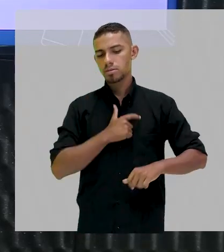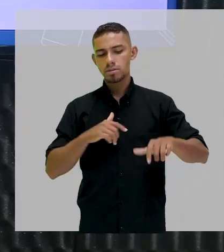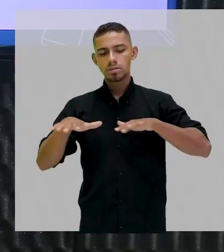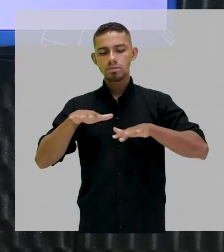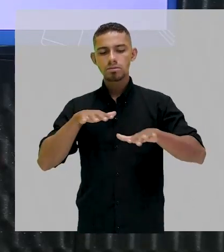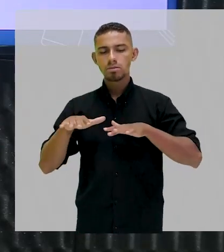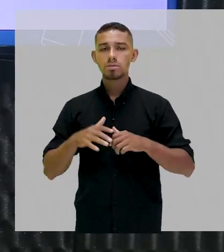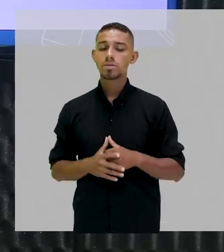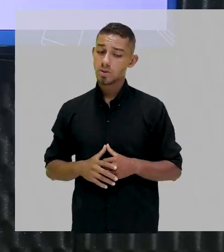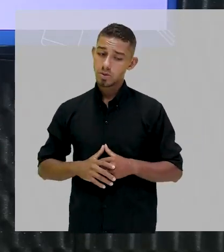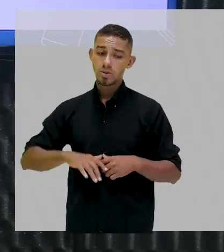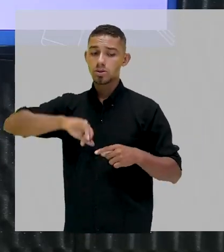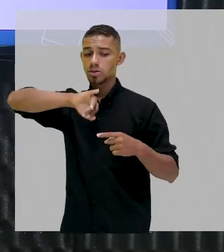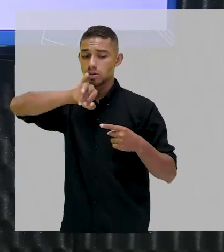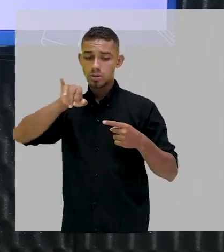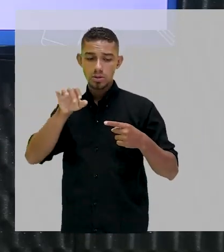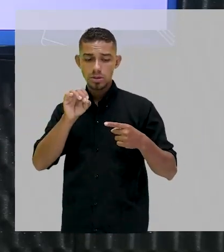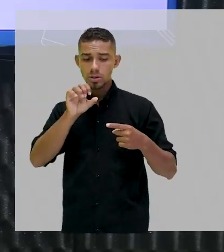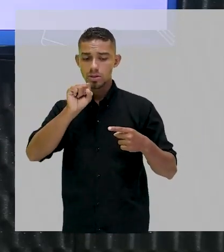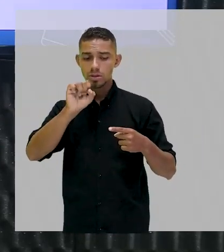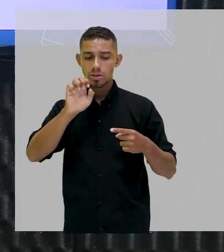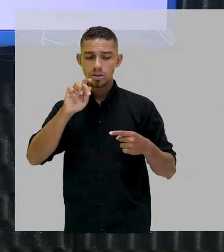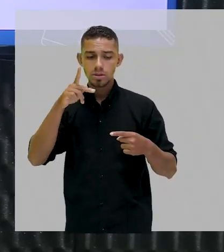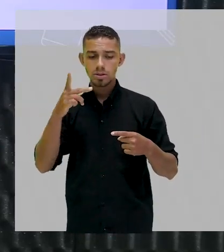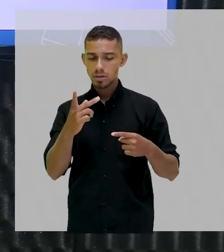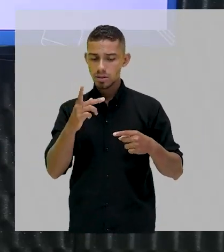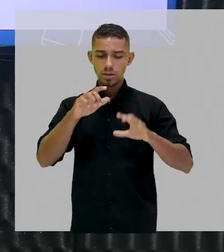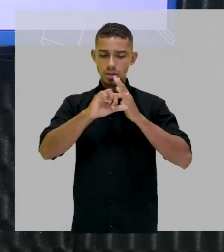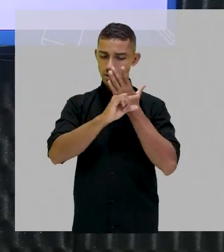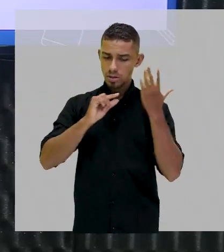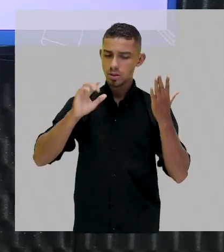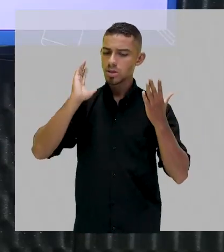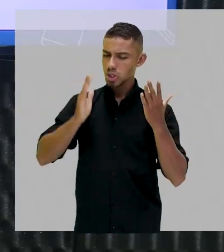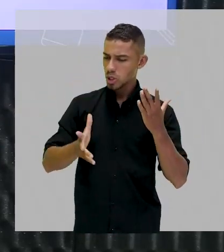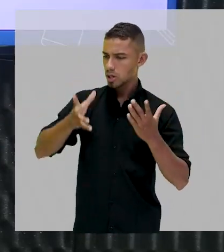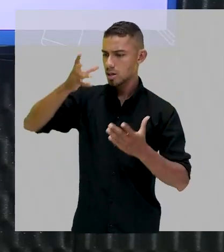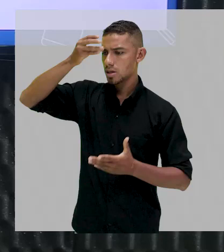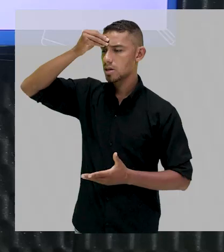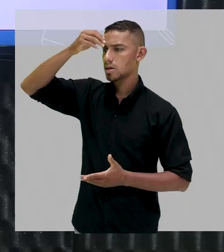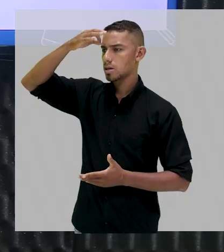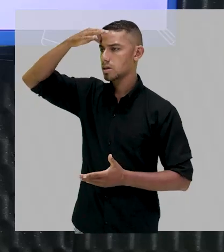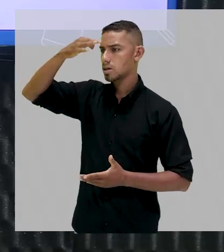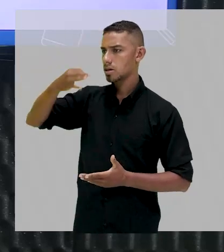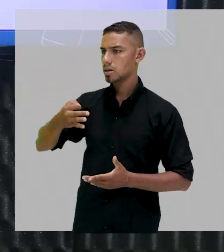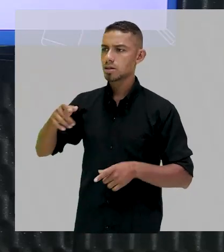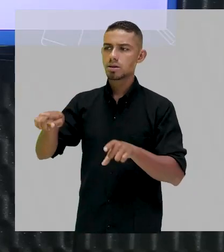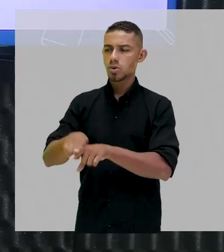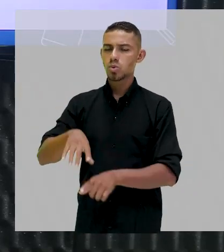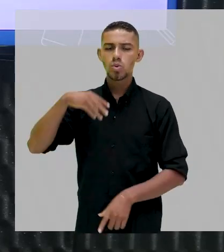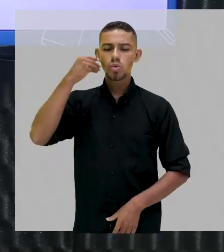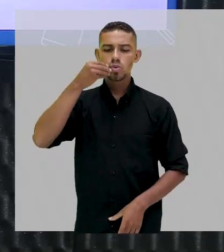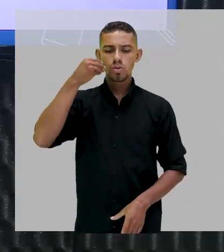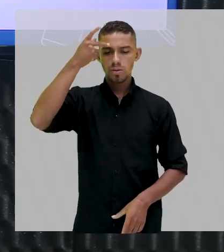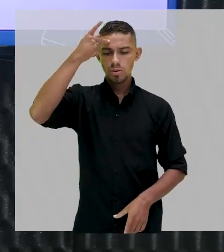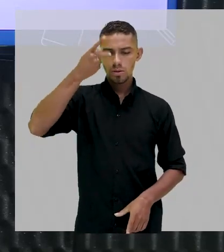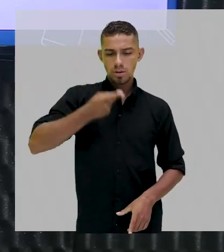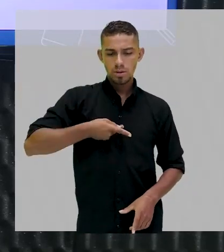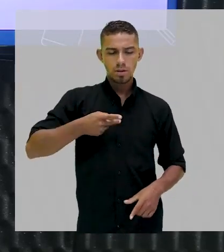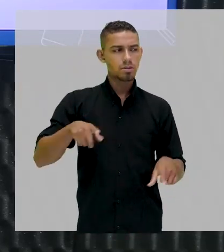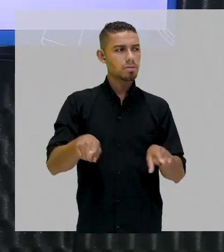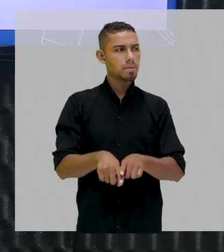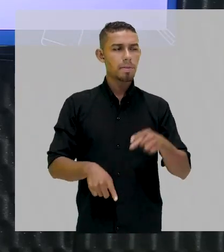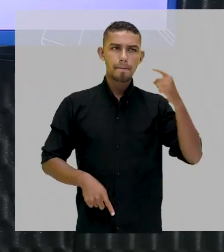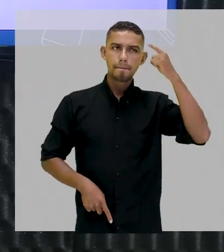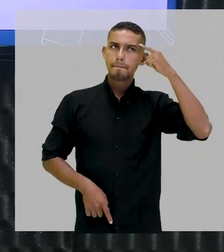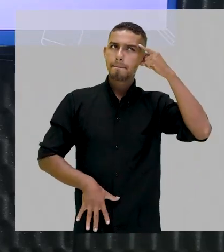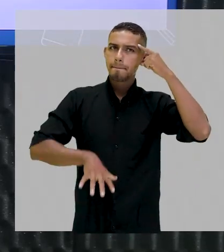movimentos. Joseph Pilates já tinha essa consciência, até porque ele, por experiência própria, ele percebeu como